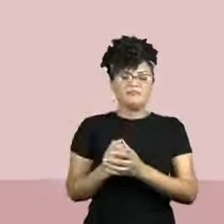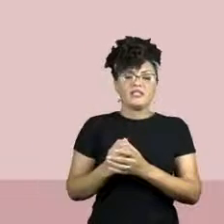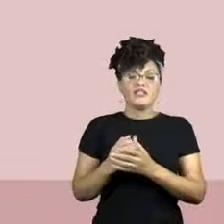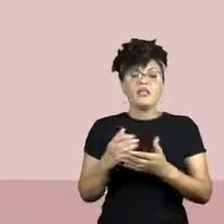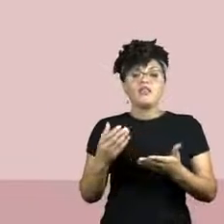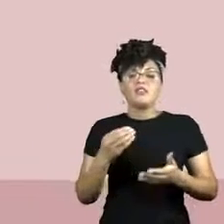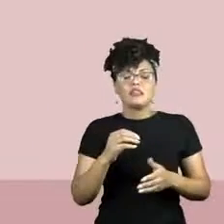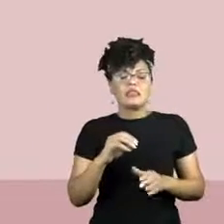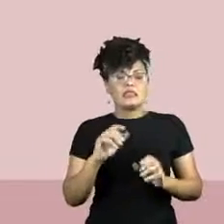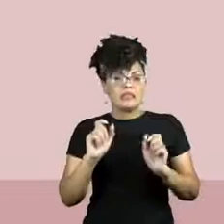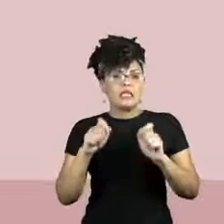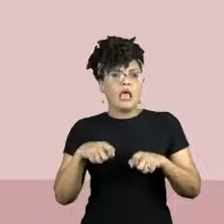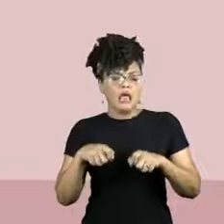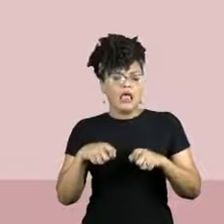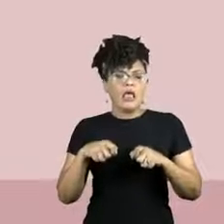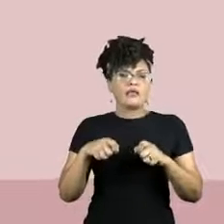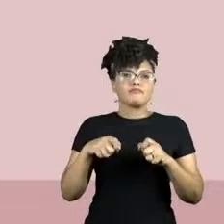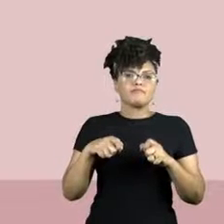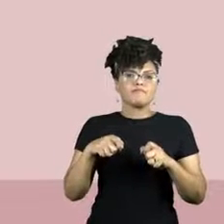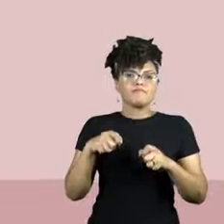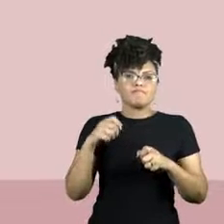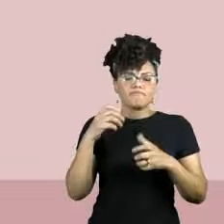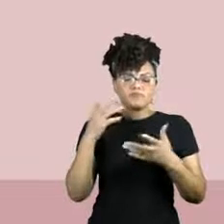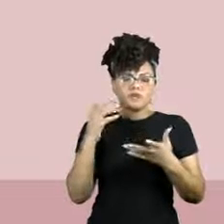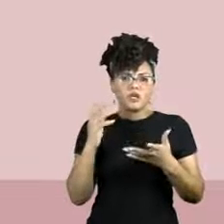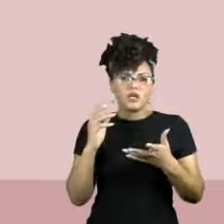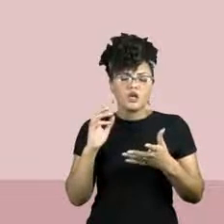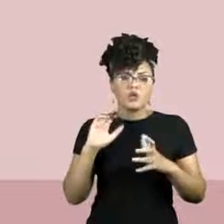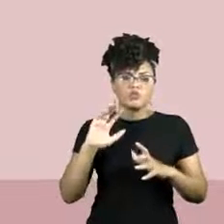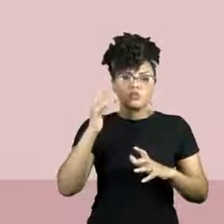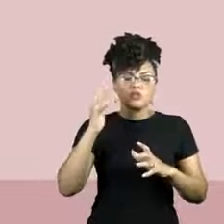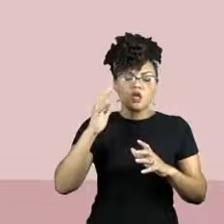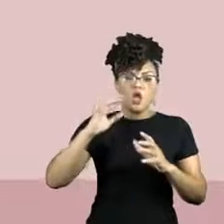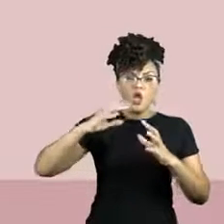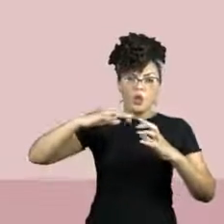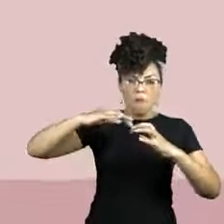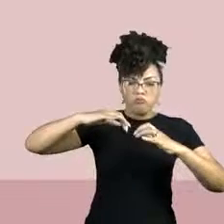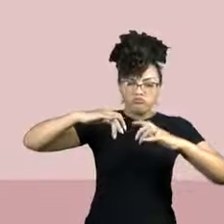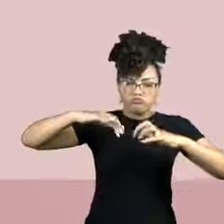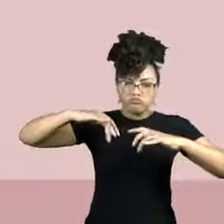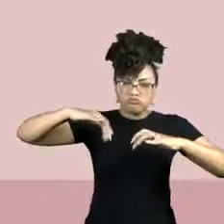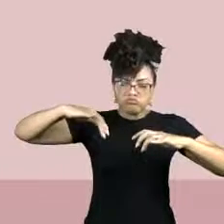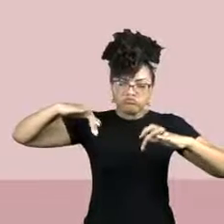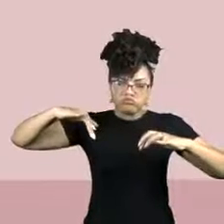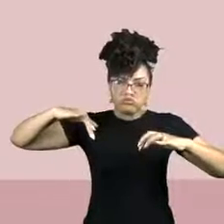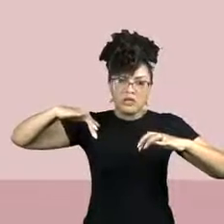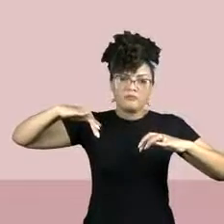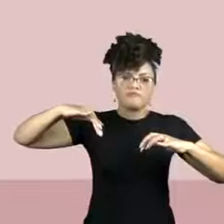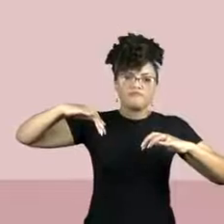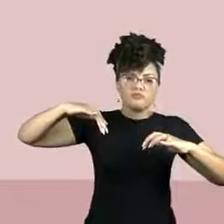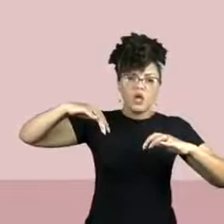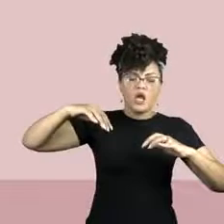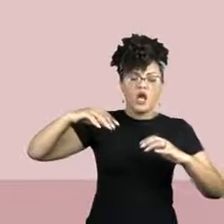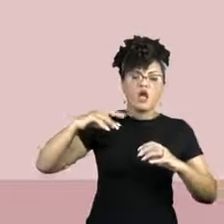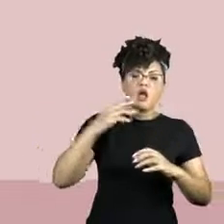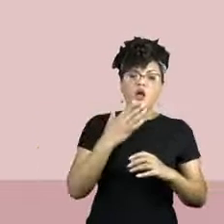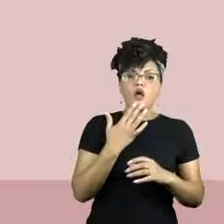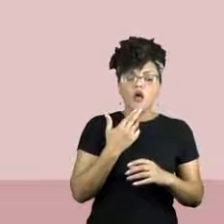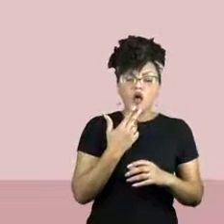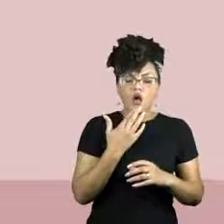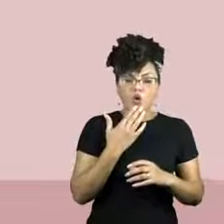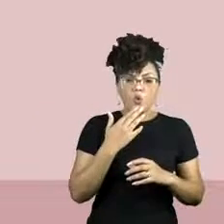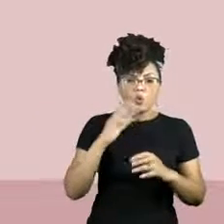Uma tendência a uma ruptura de todo esse maciço, achurado aqui com uma cor mais escura, ao